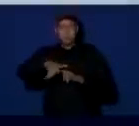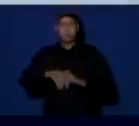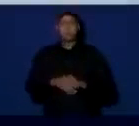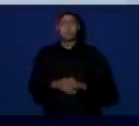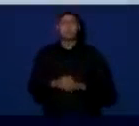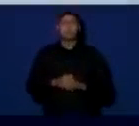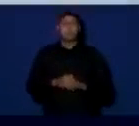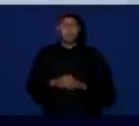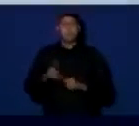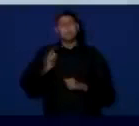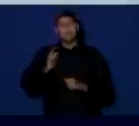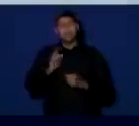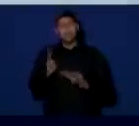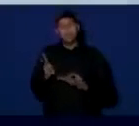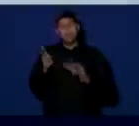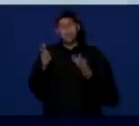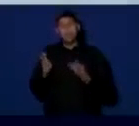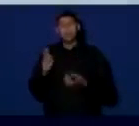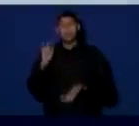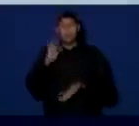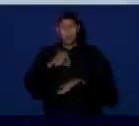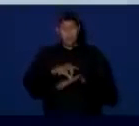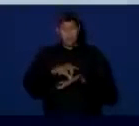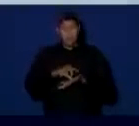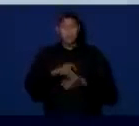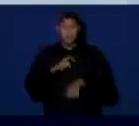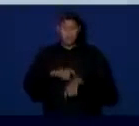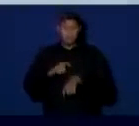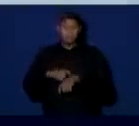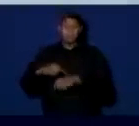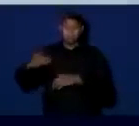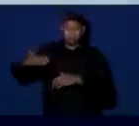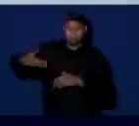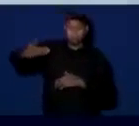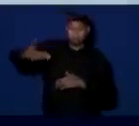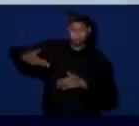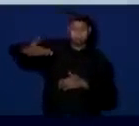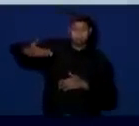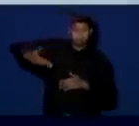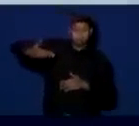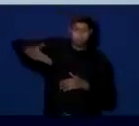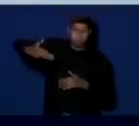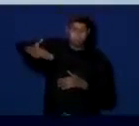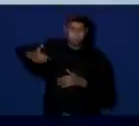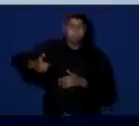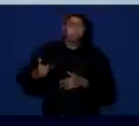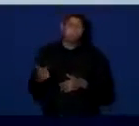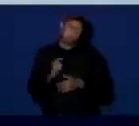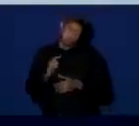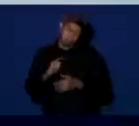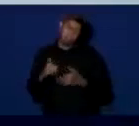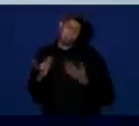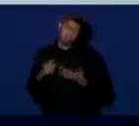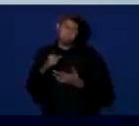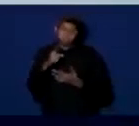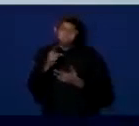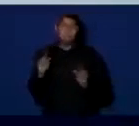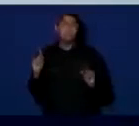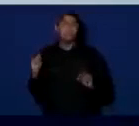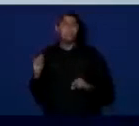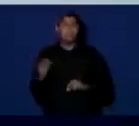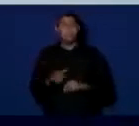e trabalhou com juros reais negativos por muito tempo em níveis muito agressivos, você